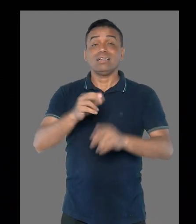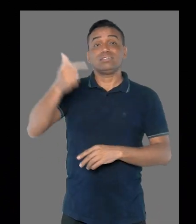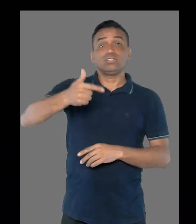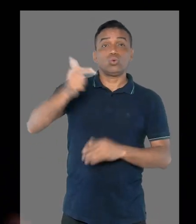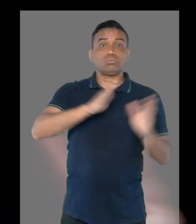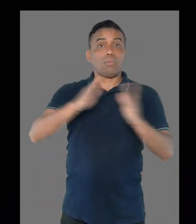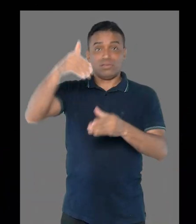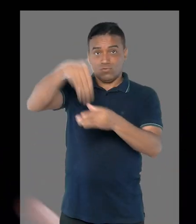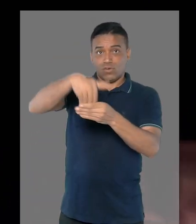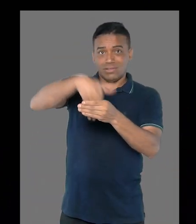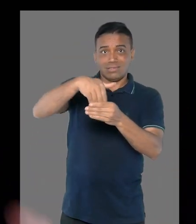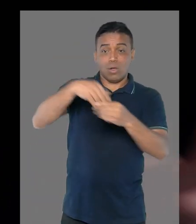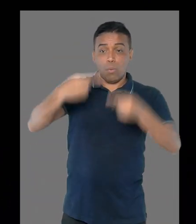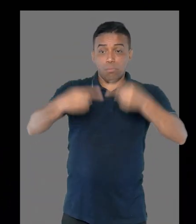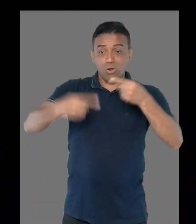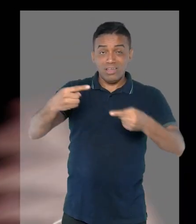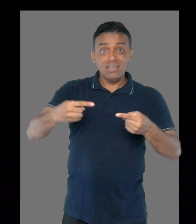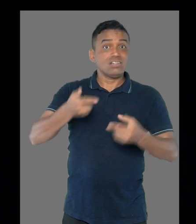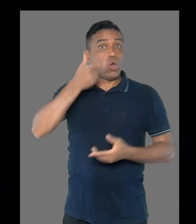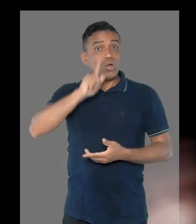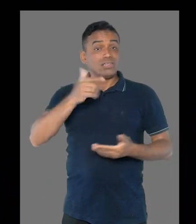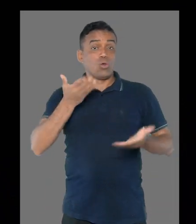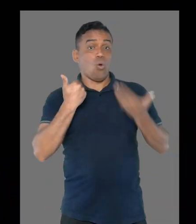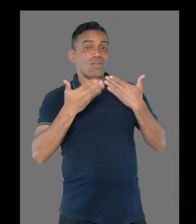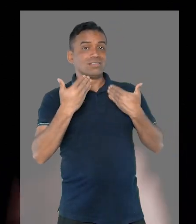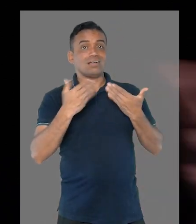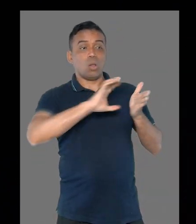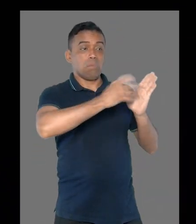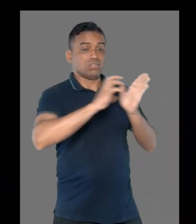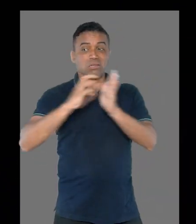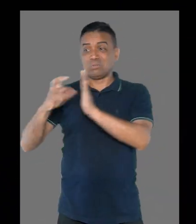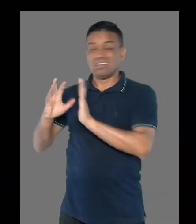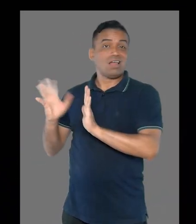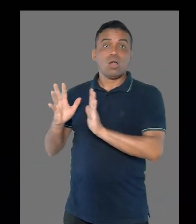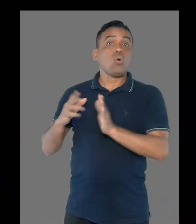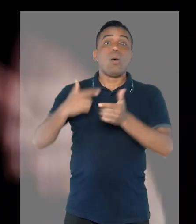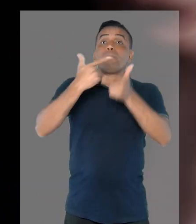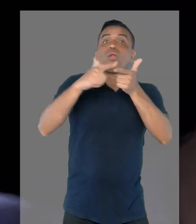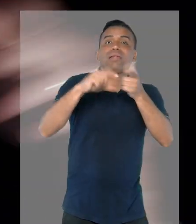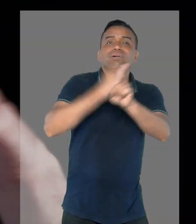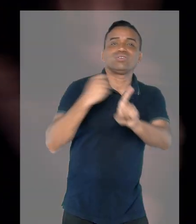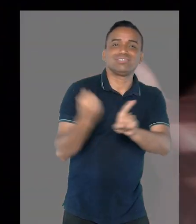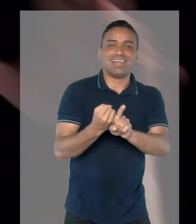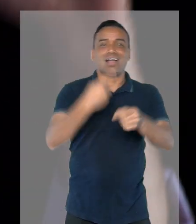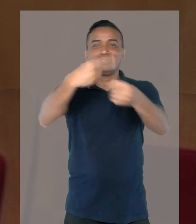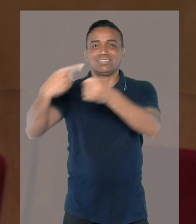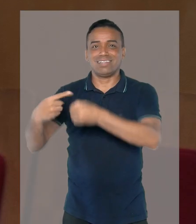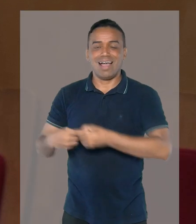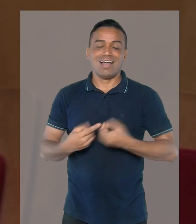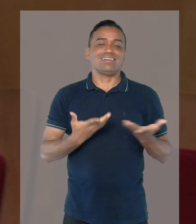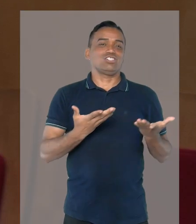turno político, que na política daqui para frente, as pessoas conversem de fato, não só sobre legenda, mas sobre cidade, assim. Que eles não fiquem preocupados só